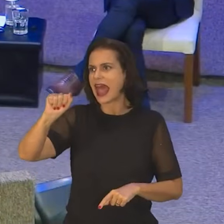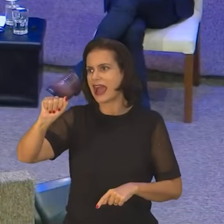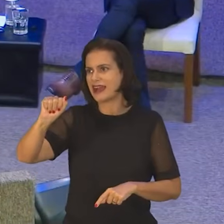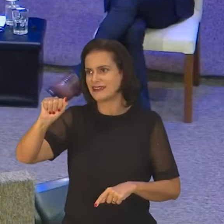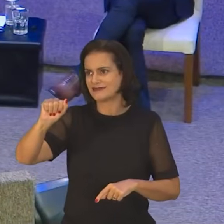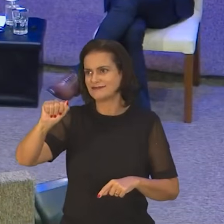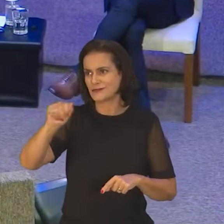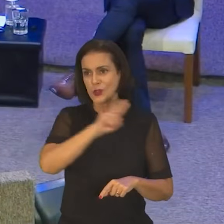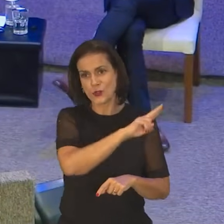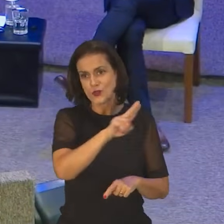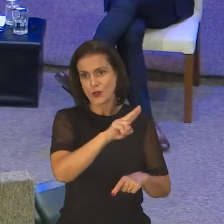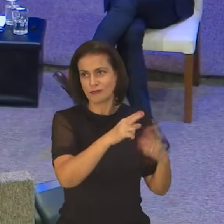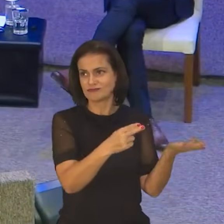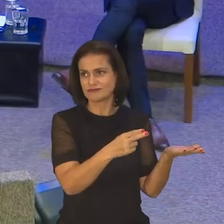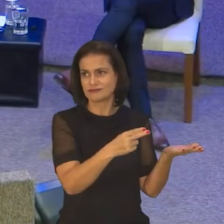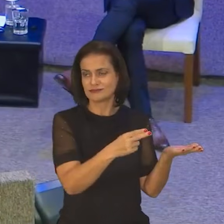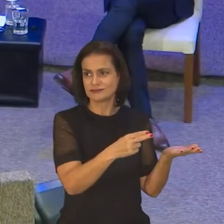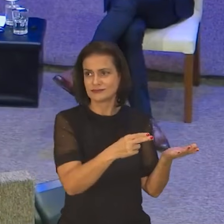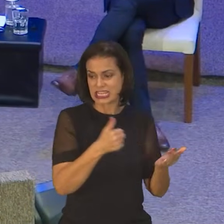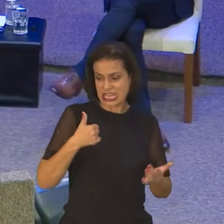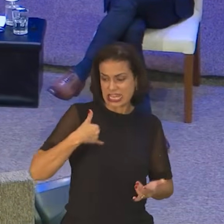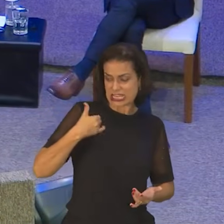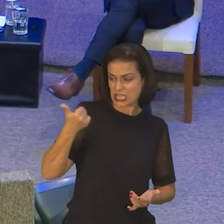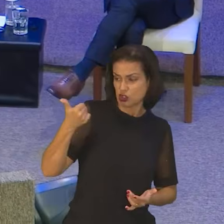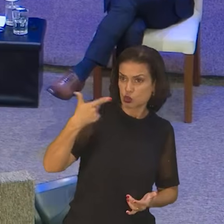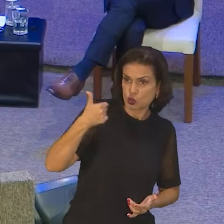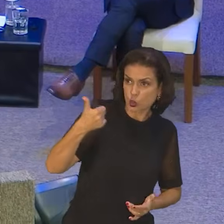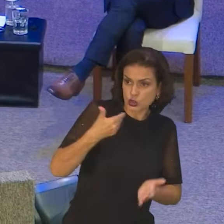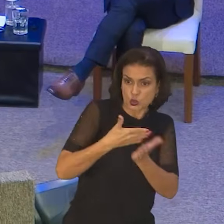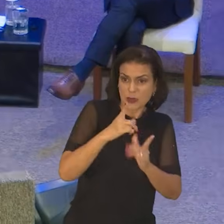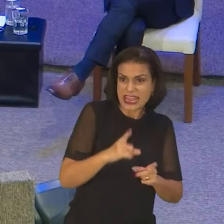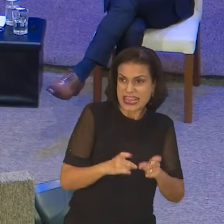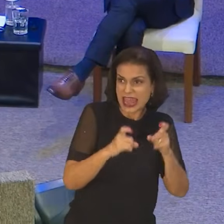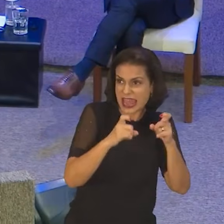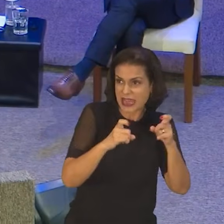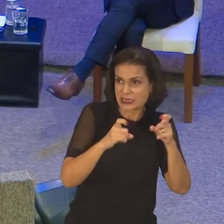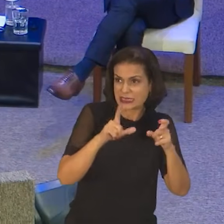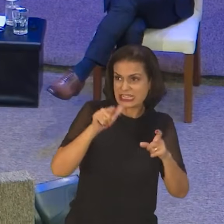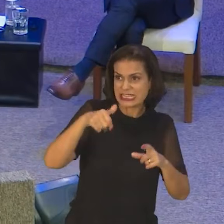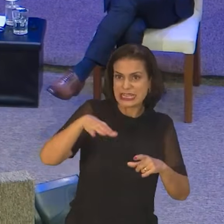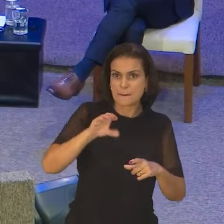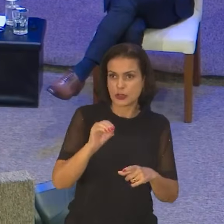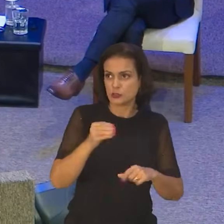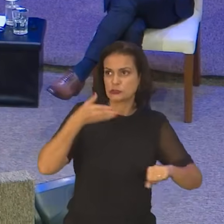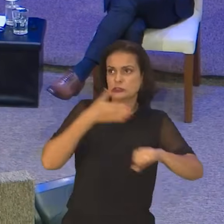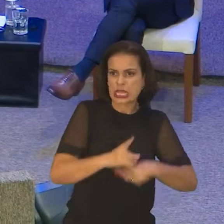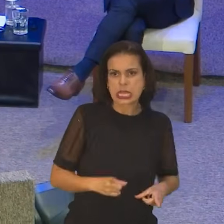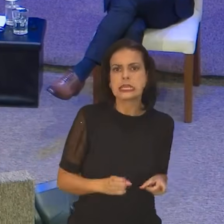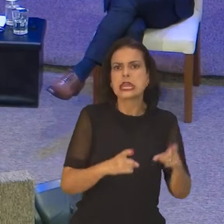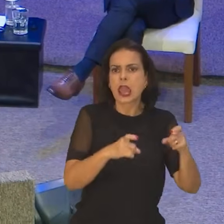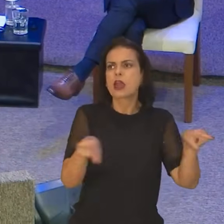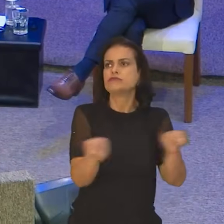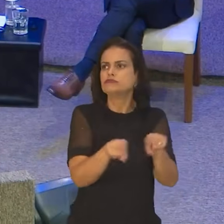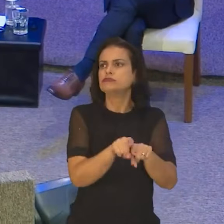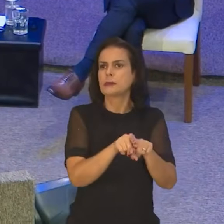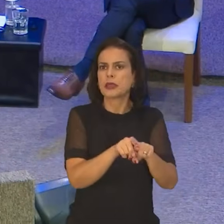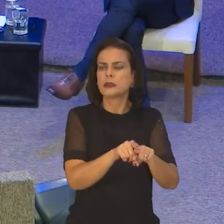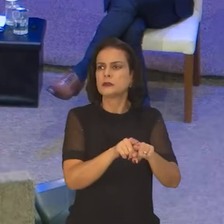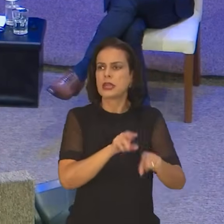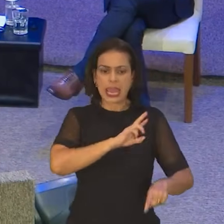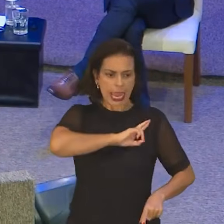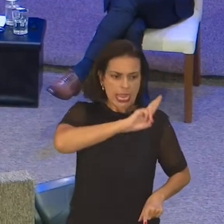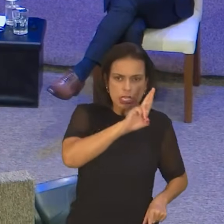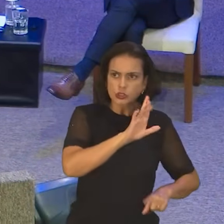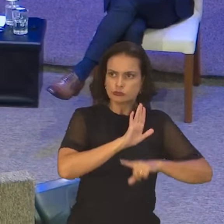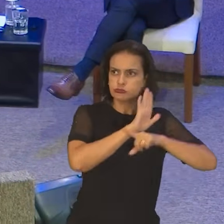tem na sua vida. Aos 12 anos de idade começou a guerra no Líbano. Eu tinha que entrar para guerrear, para defender